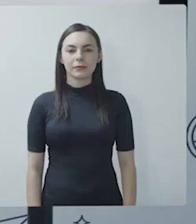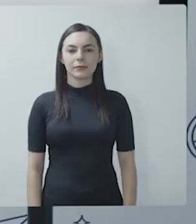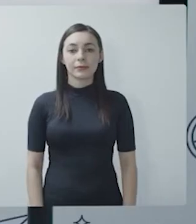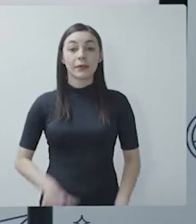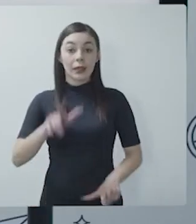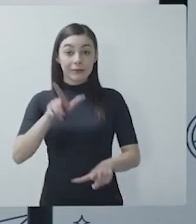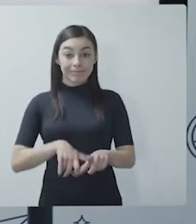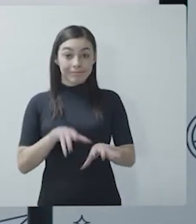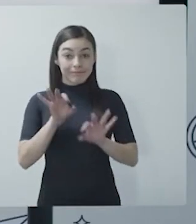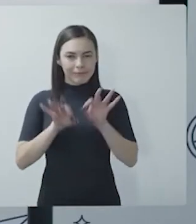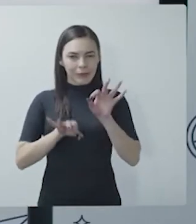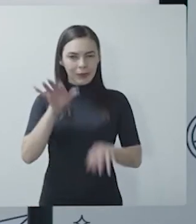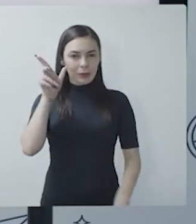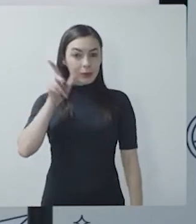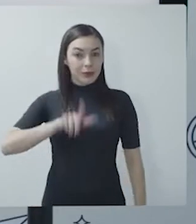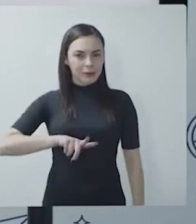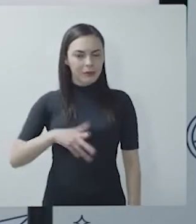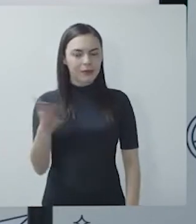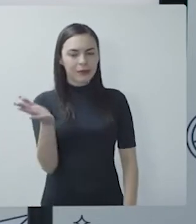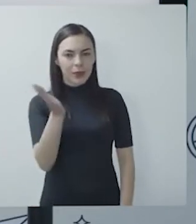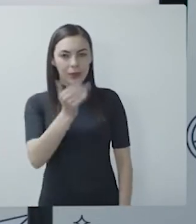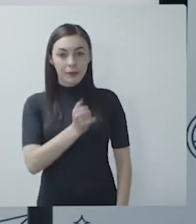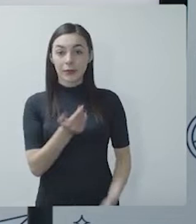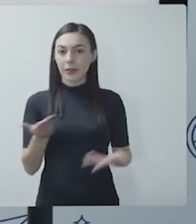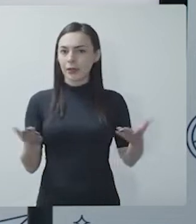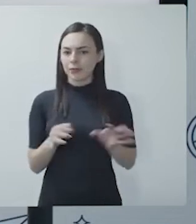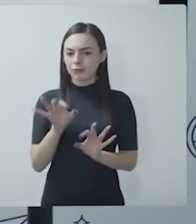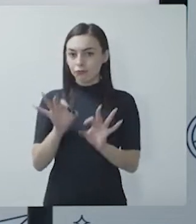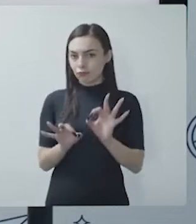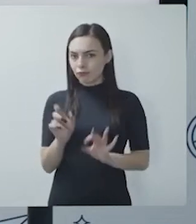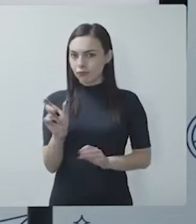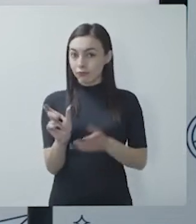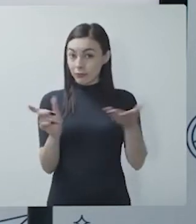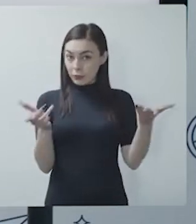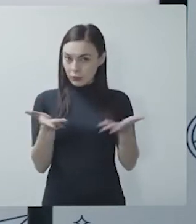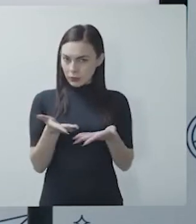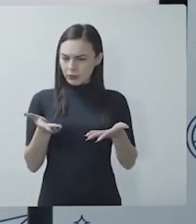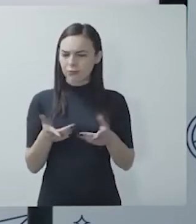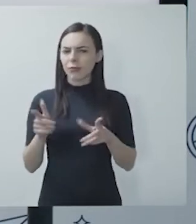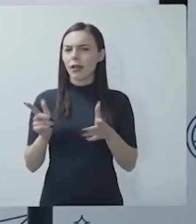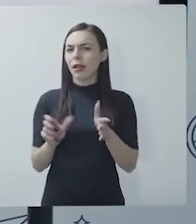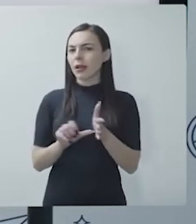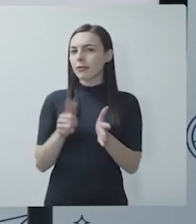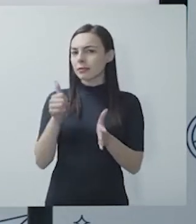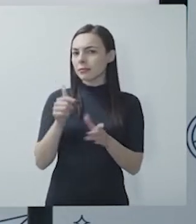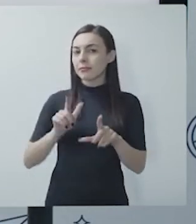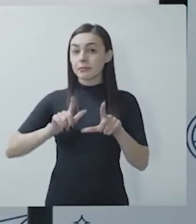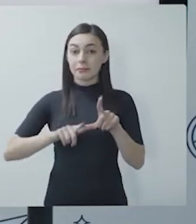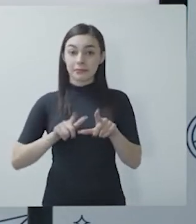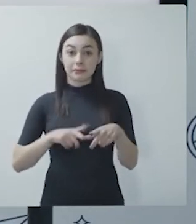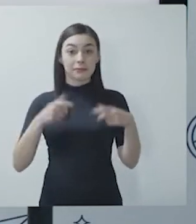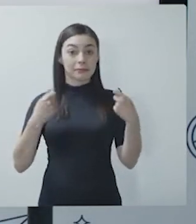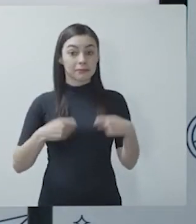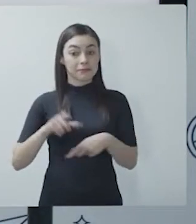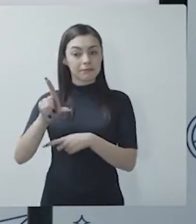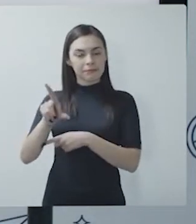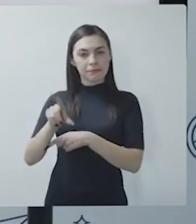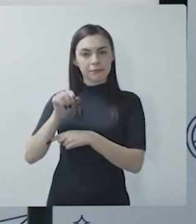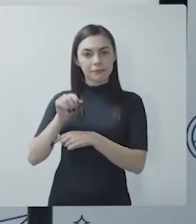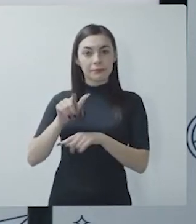Conseguiram separar as letras? Então vamos lá, vamos montar nossa palavra de hoje. E a primeira letra que vocês têm que pegar é a